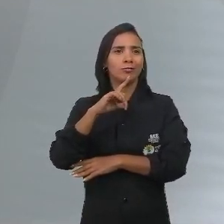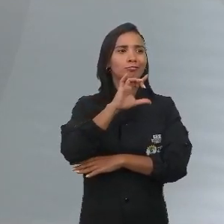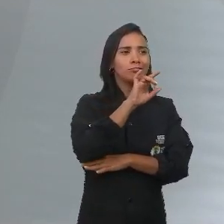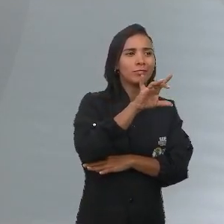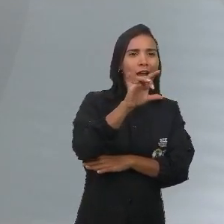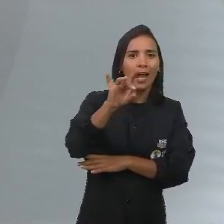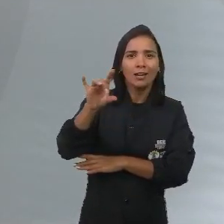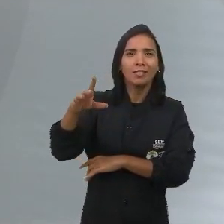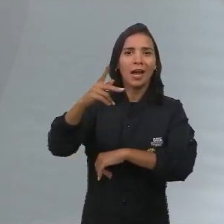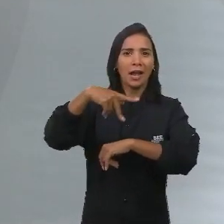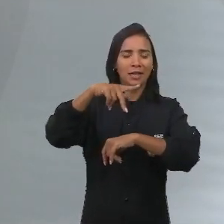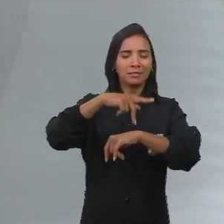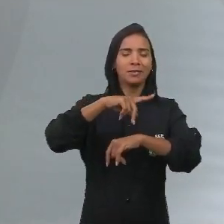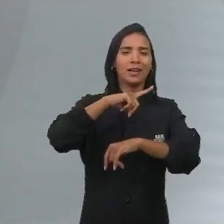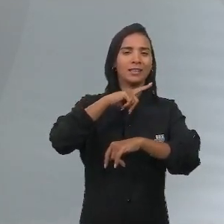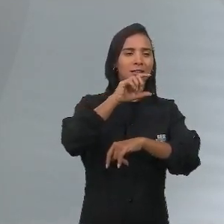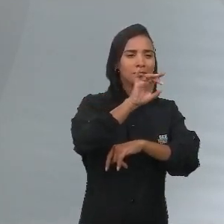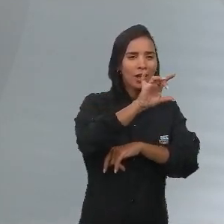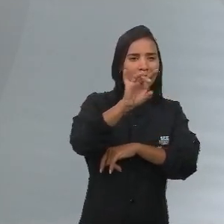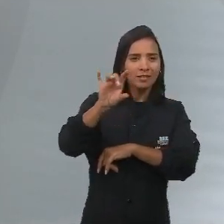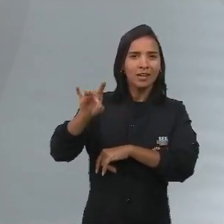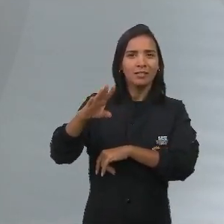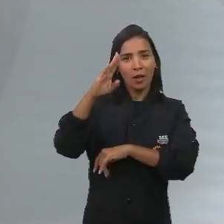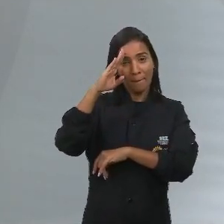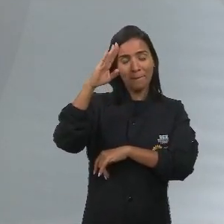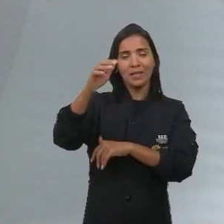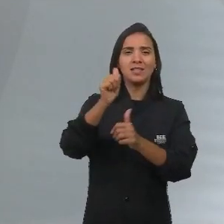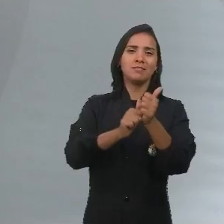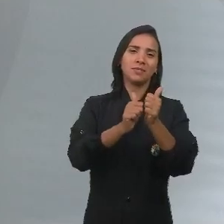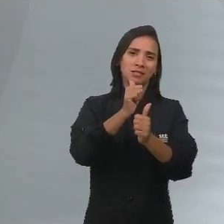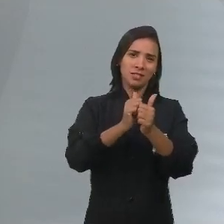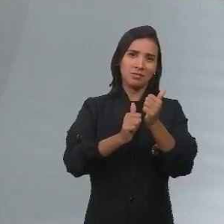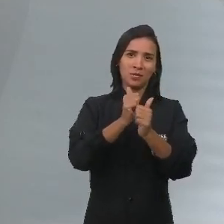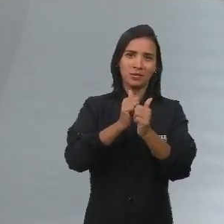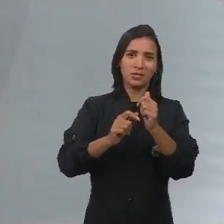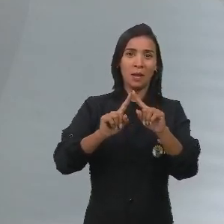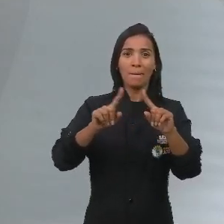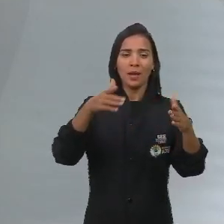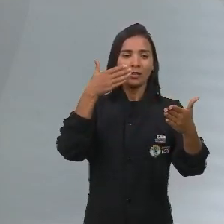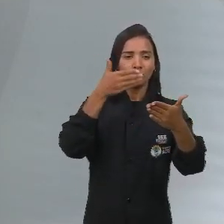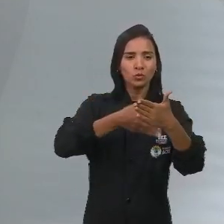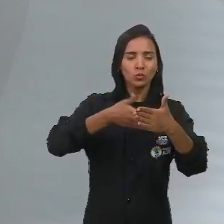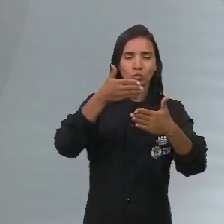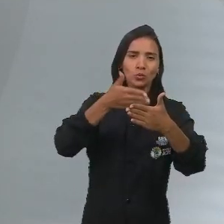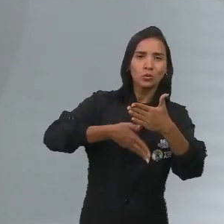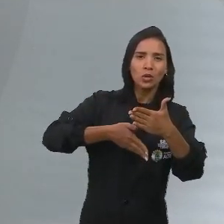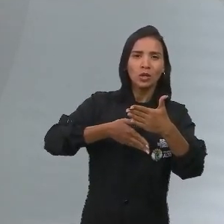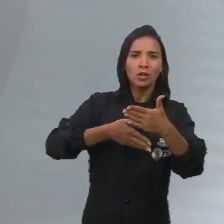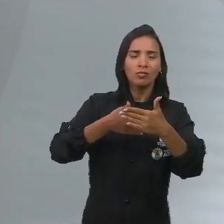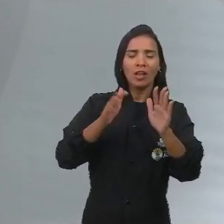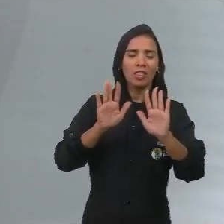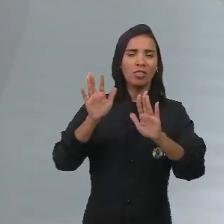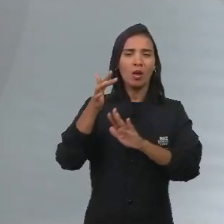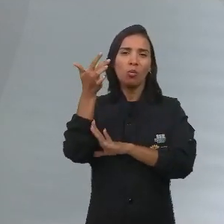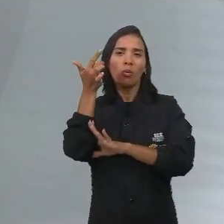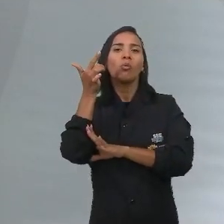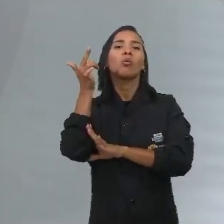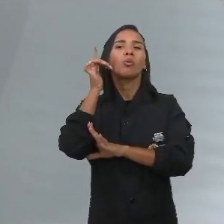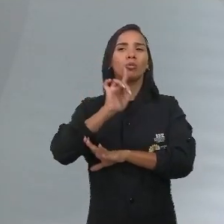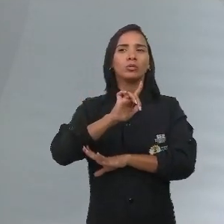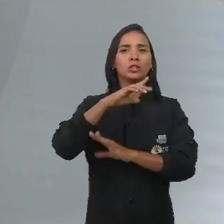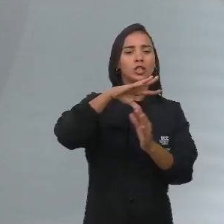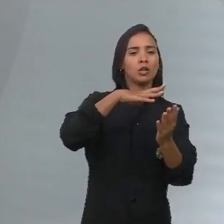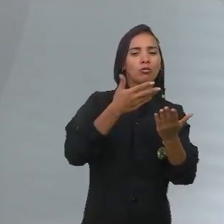seu Carro Chefe Mas isso não impede que essa troca seja eh constante Entre todos a além do que ser um